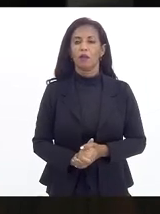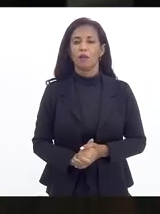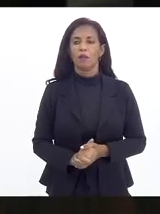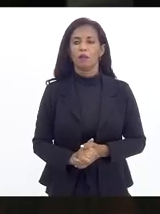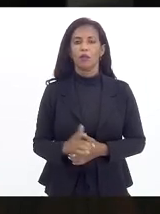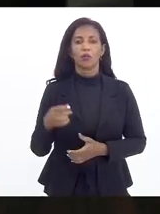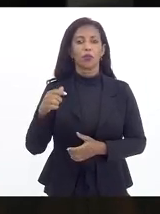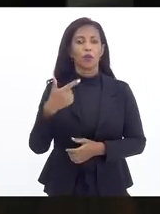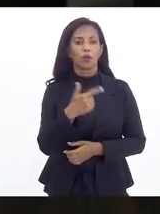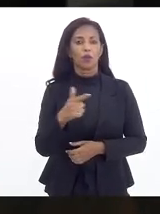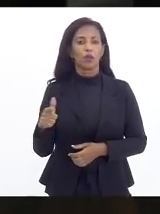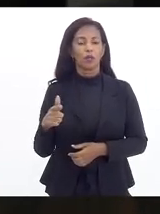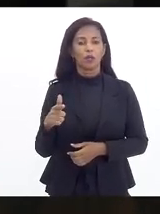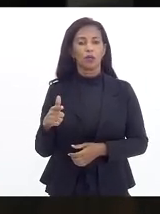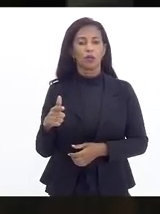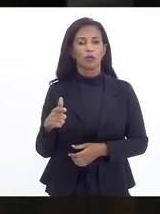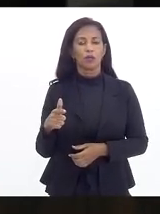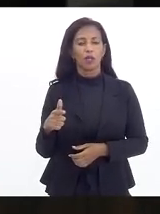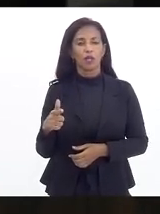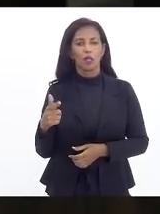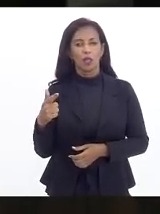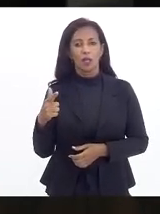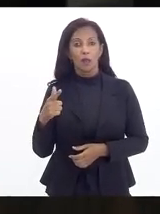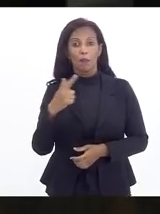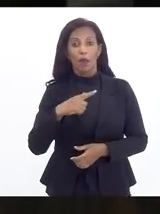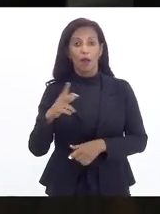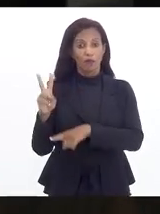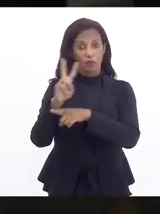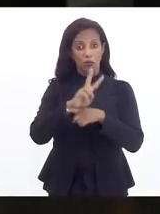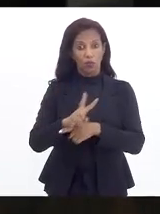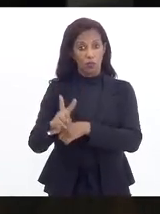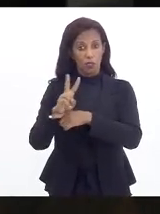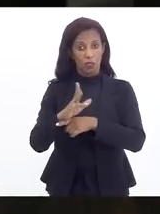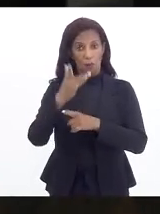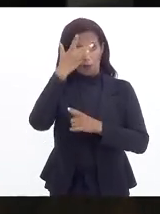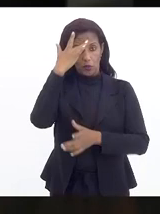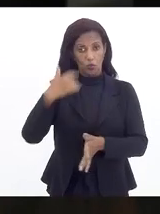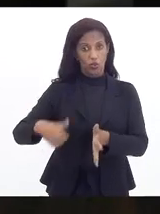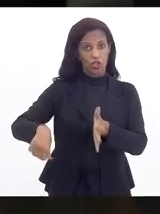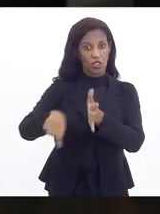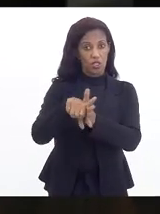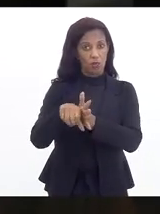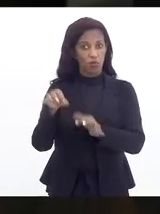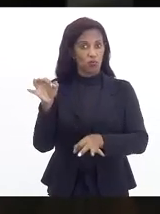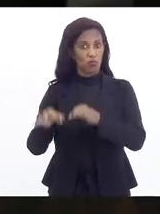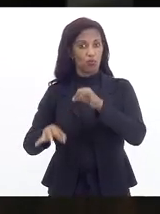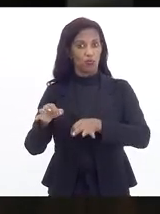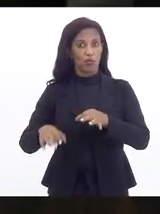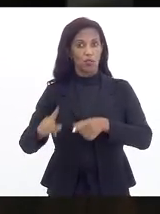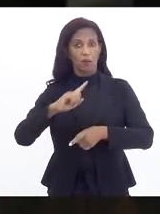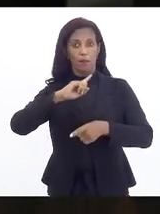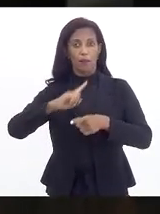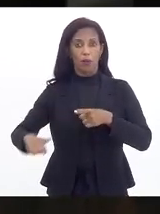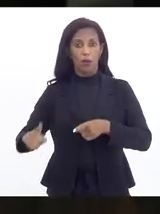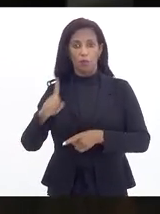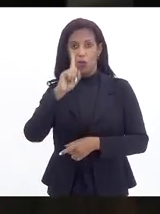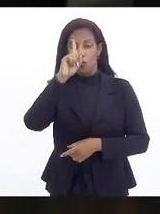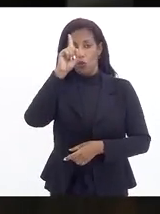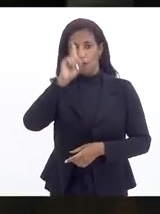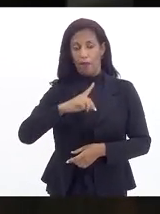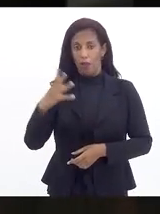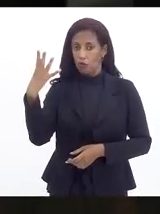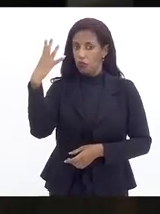sistema policial na identificação visual de suspeitos de crimes. Pendendo de pareceres das comissões de Constituição e Justiça, de Segurança Pública e Assuntos de